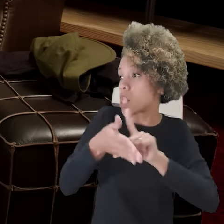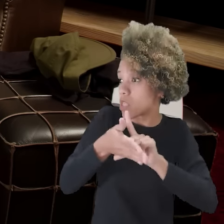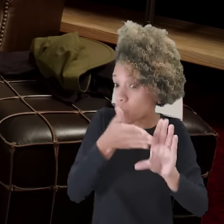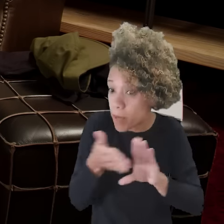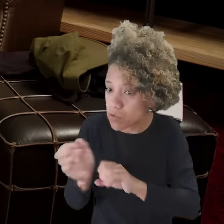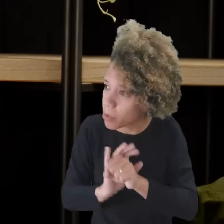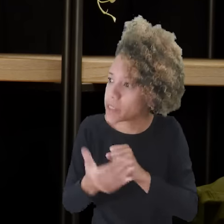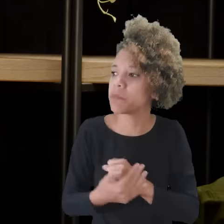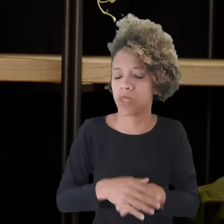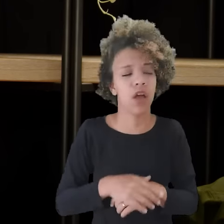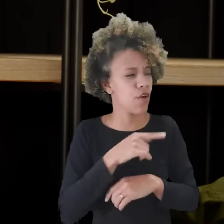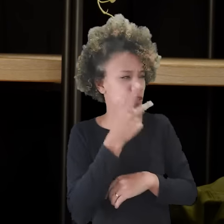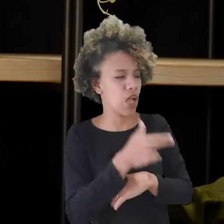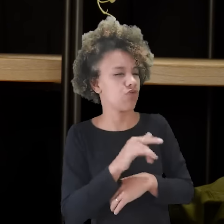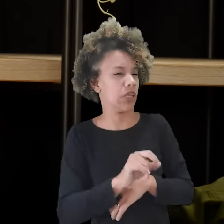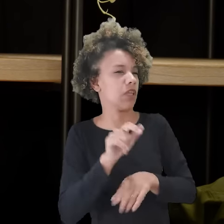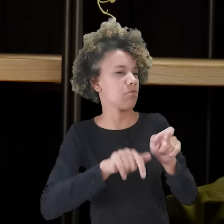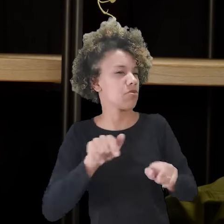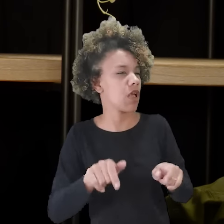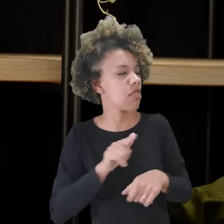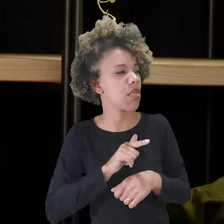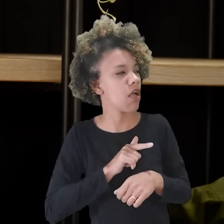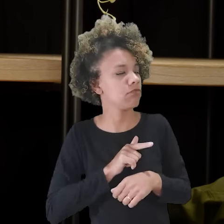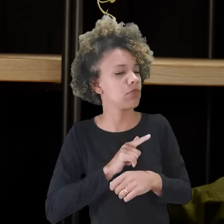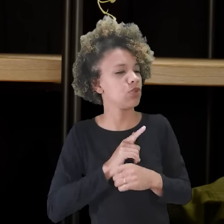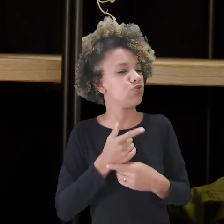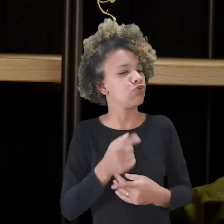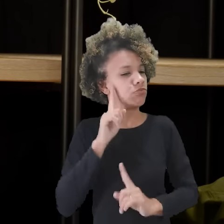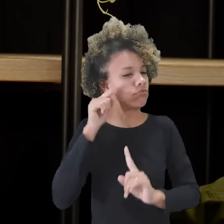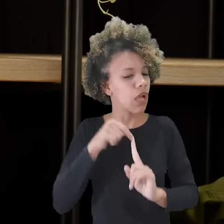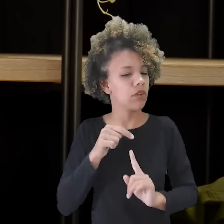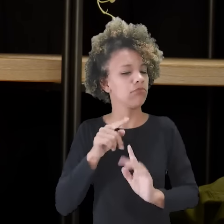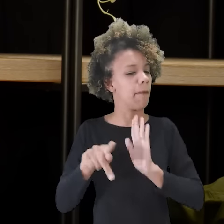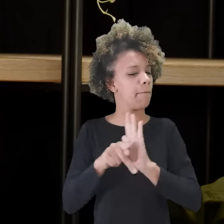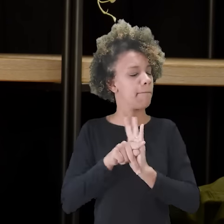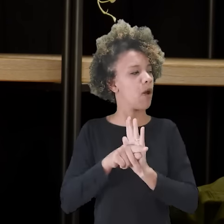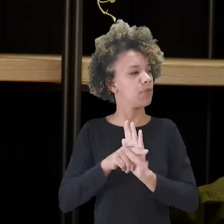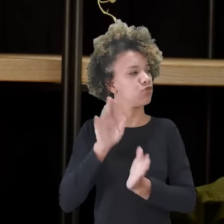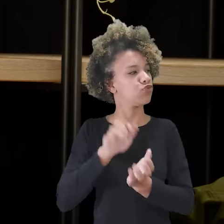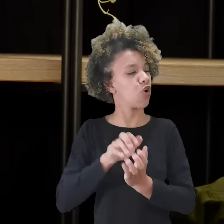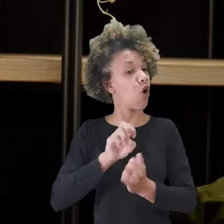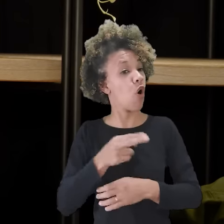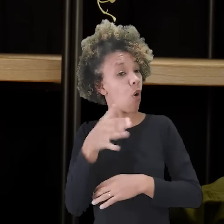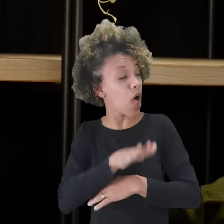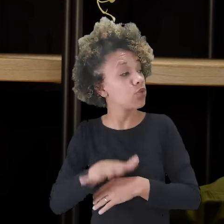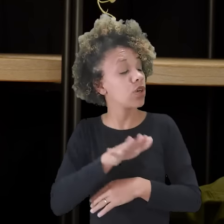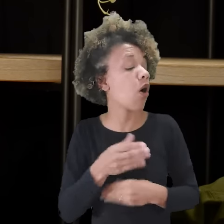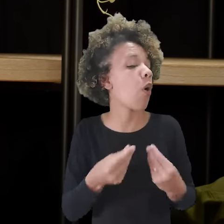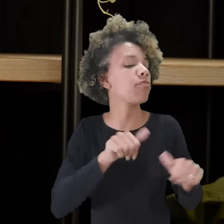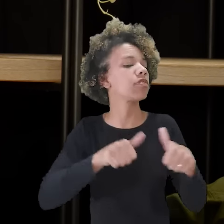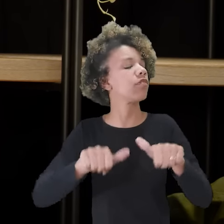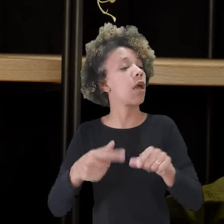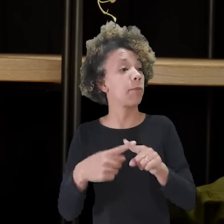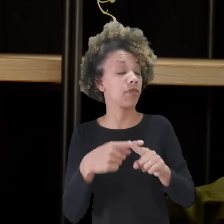durante a pandemia você acha que seu público Ele tem muito do recifense do Nordeste ou você fala que ele é geral como é que você analisa